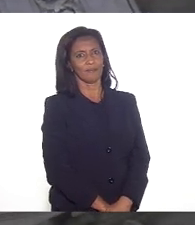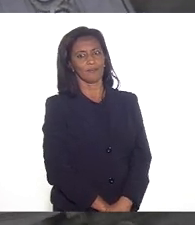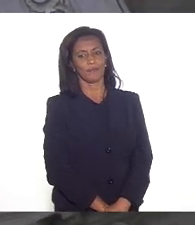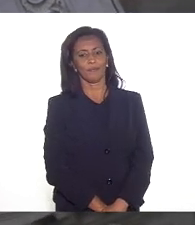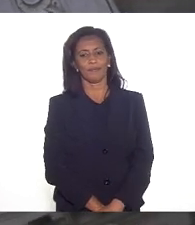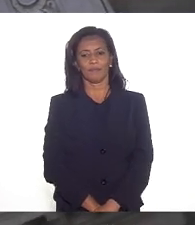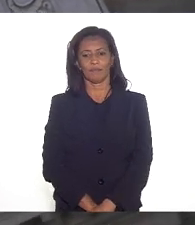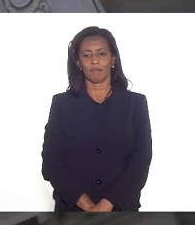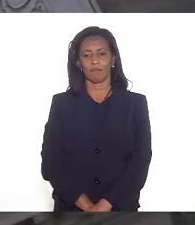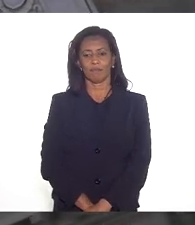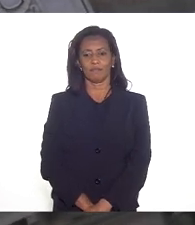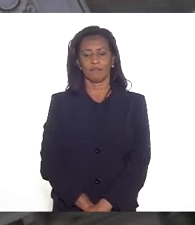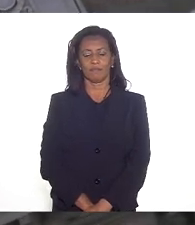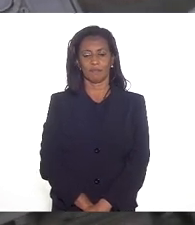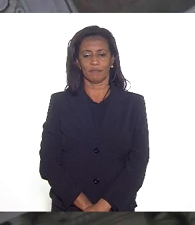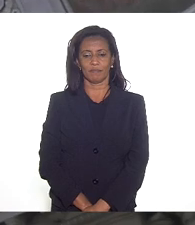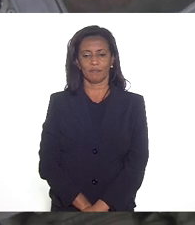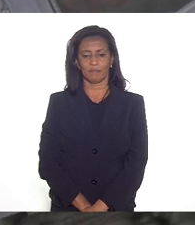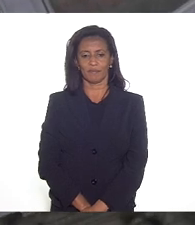E aí